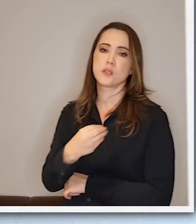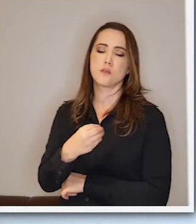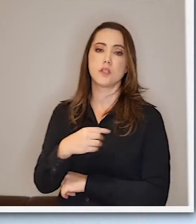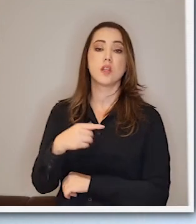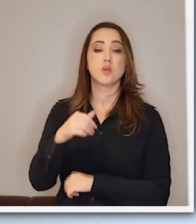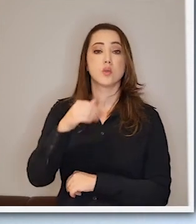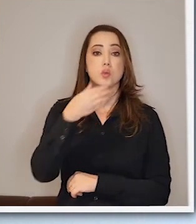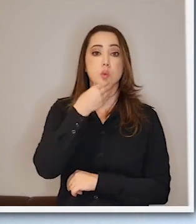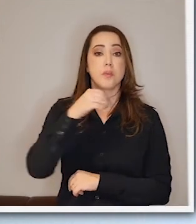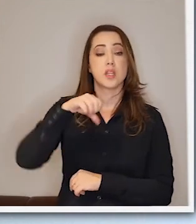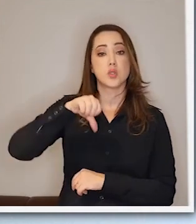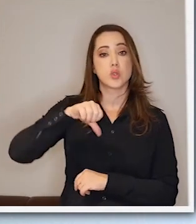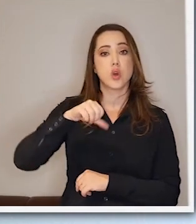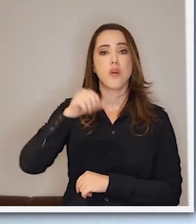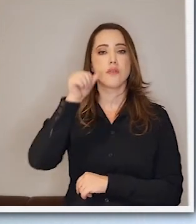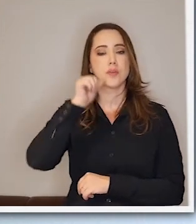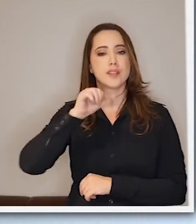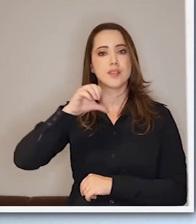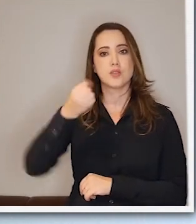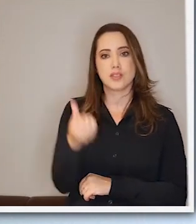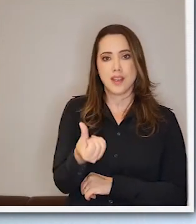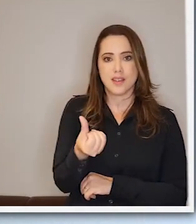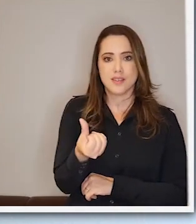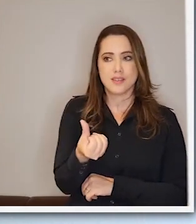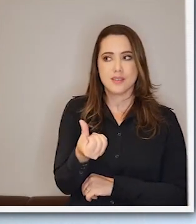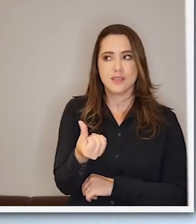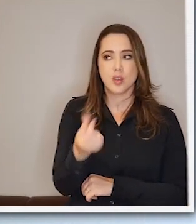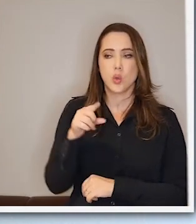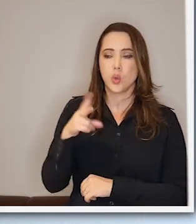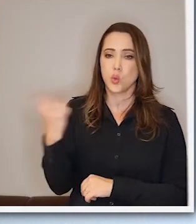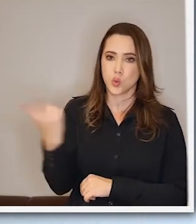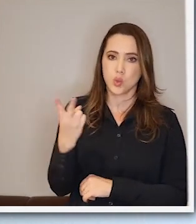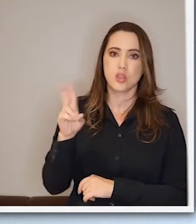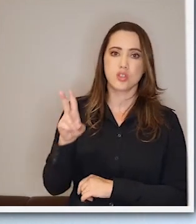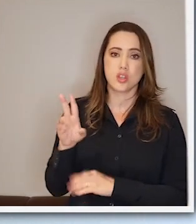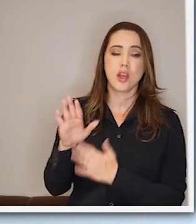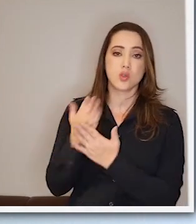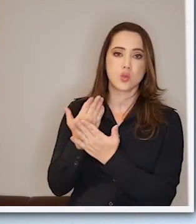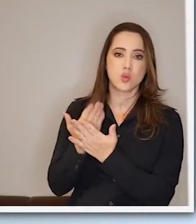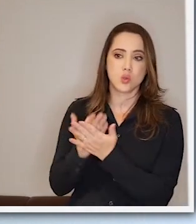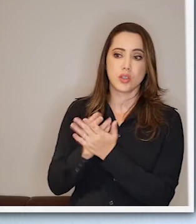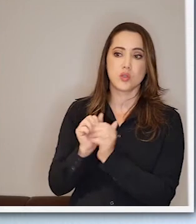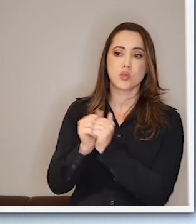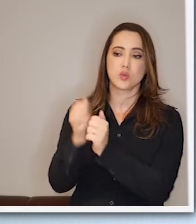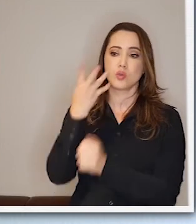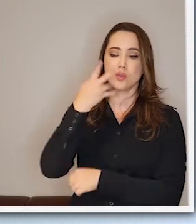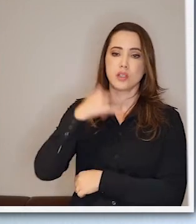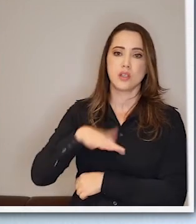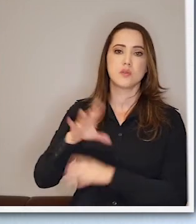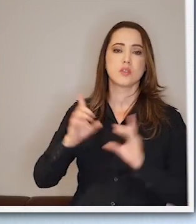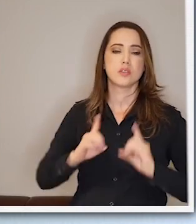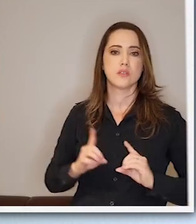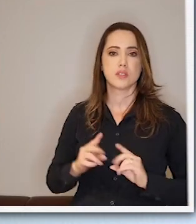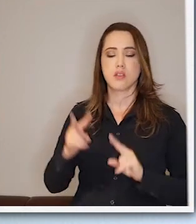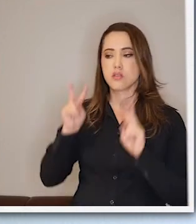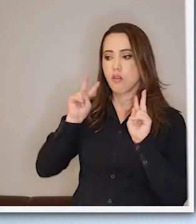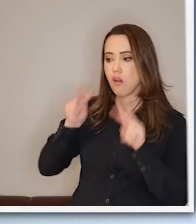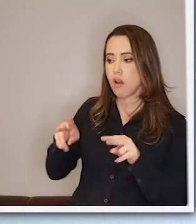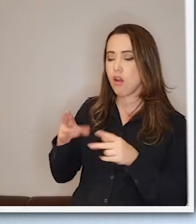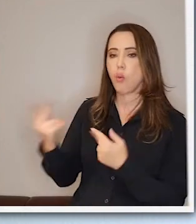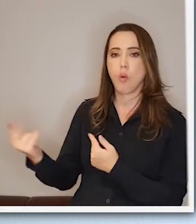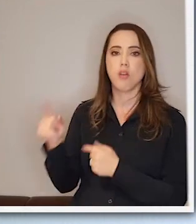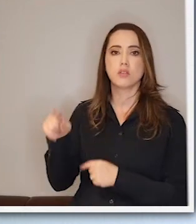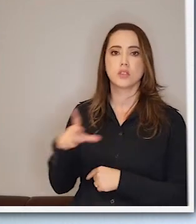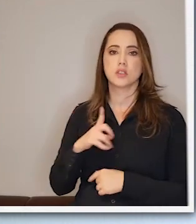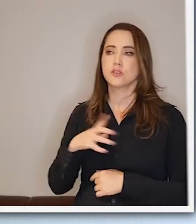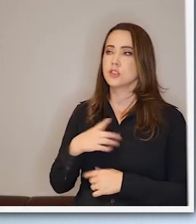algumas escolas aqui no DF que já tem mais essa convivência. Eu tenho 2 filhos, tenho um menino de 9, uma menina de 6. Os 2 já